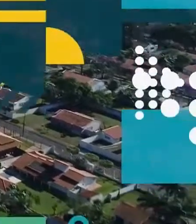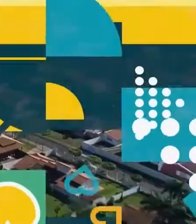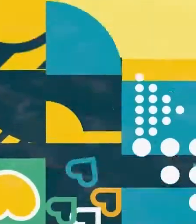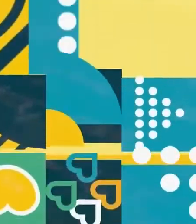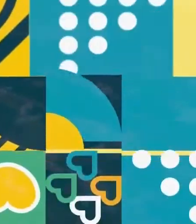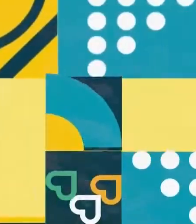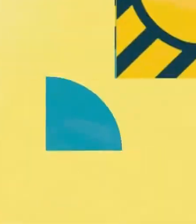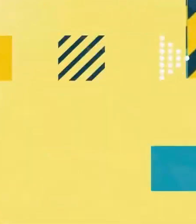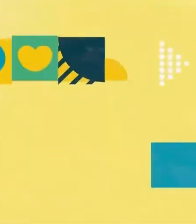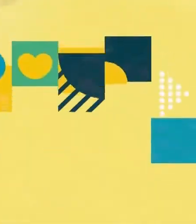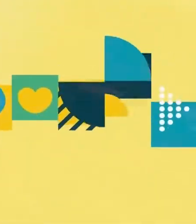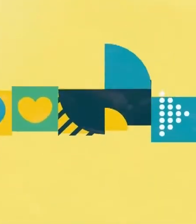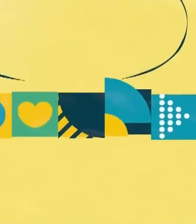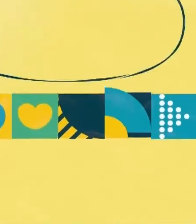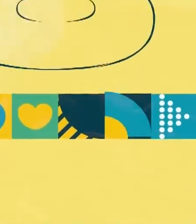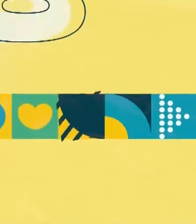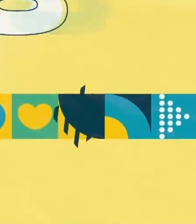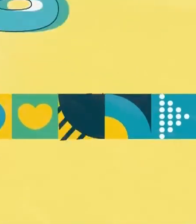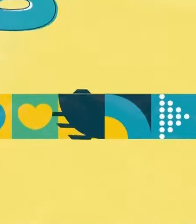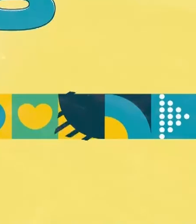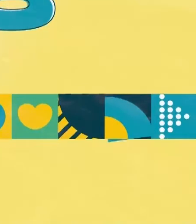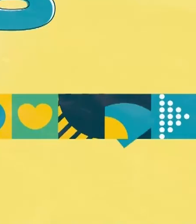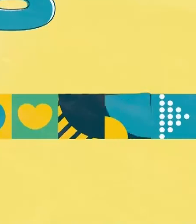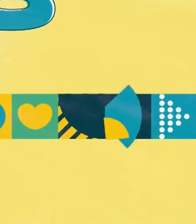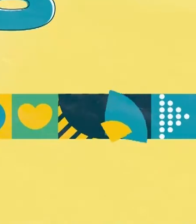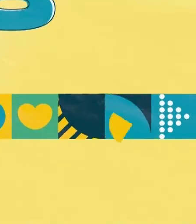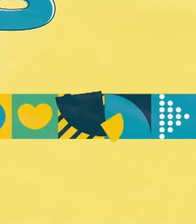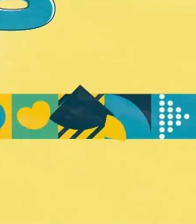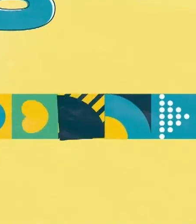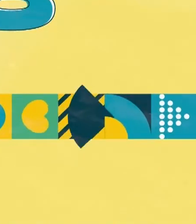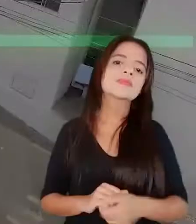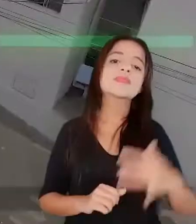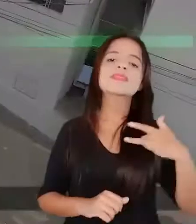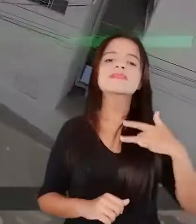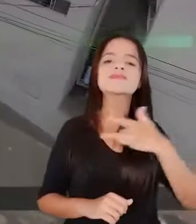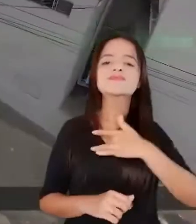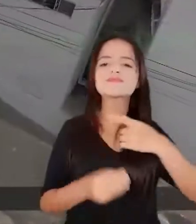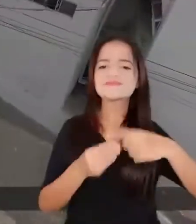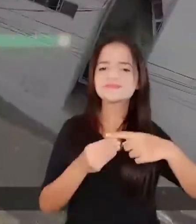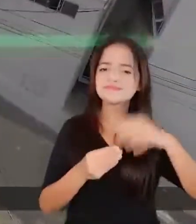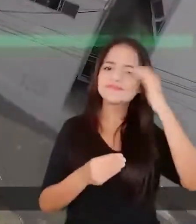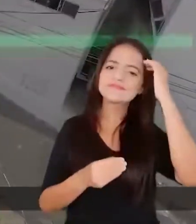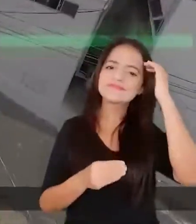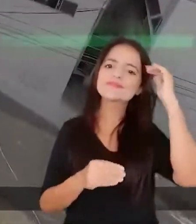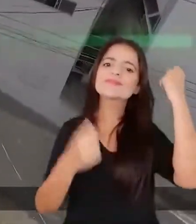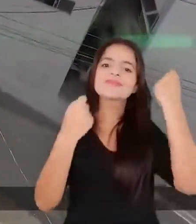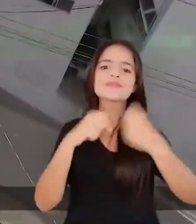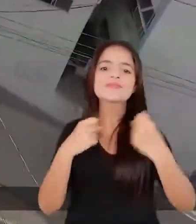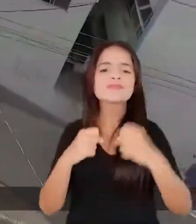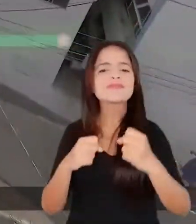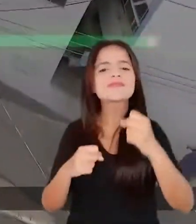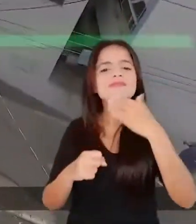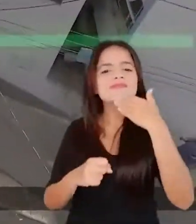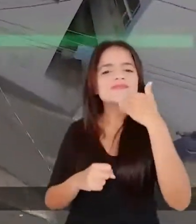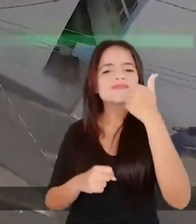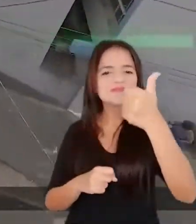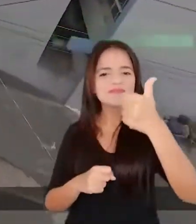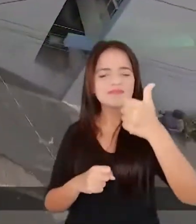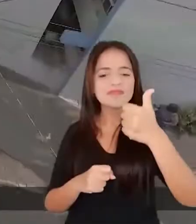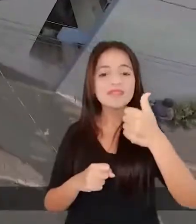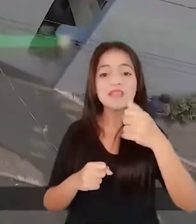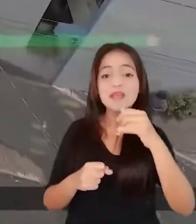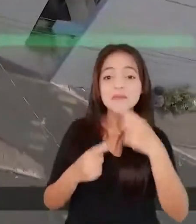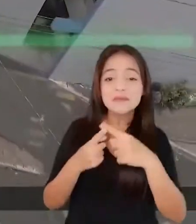Começa agora o programa Doutor Rogério Prefeito. A saúde de Itumbiara precisa ser salva